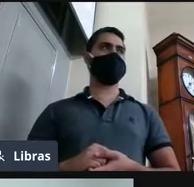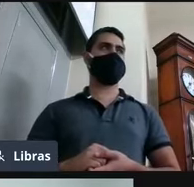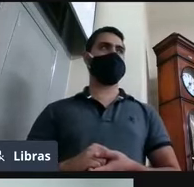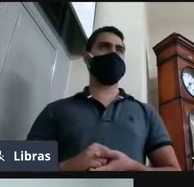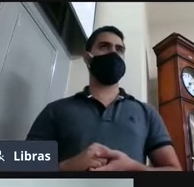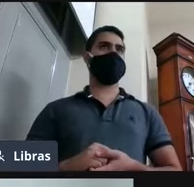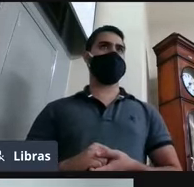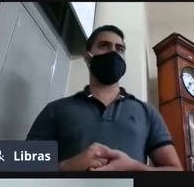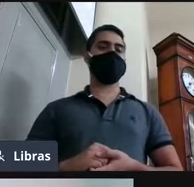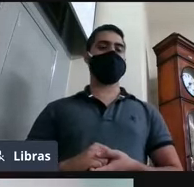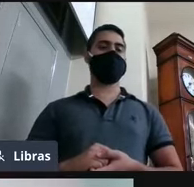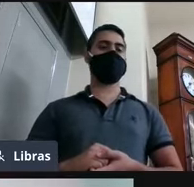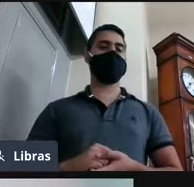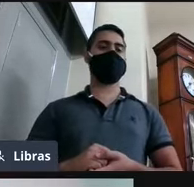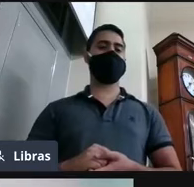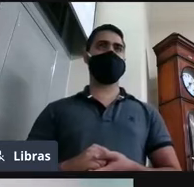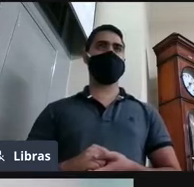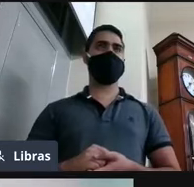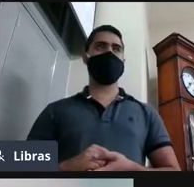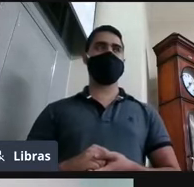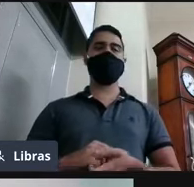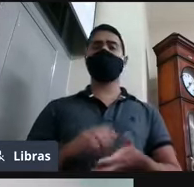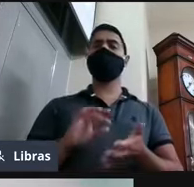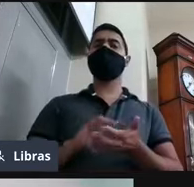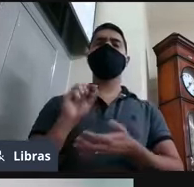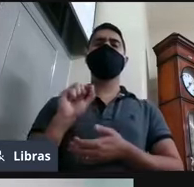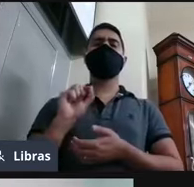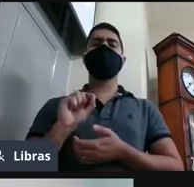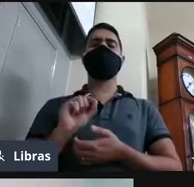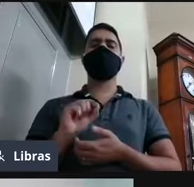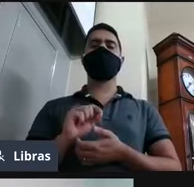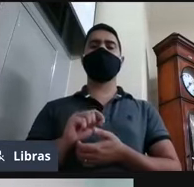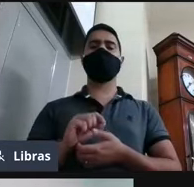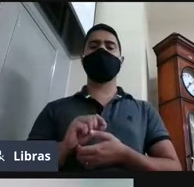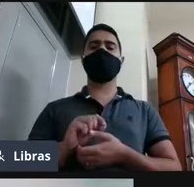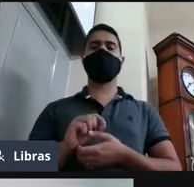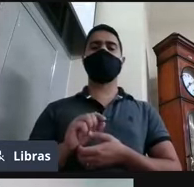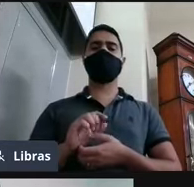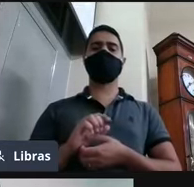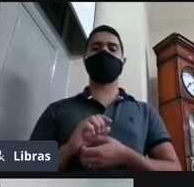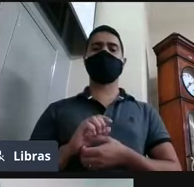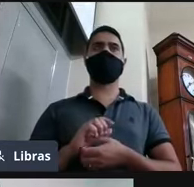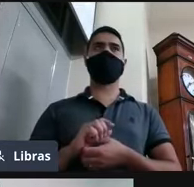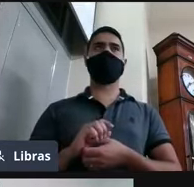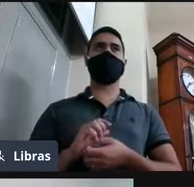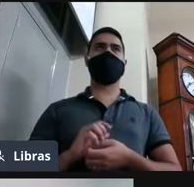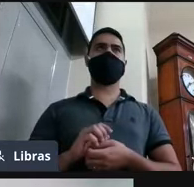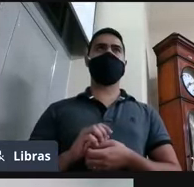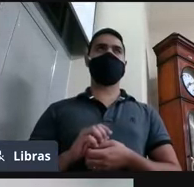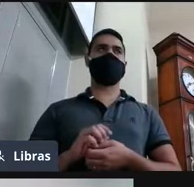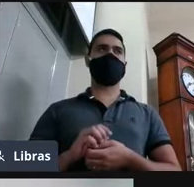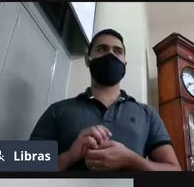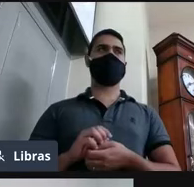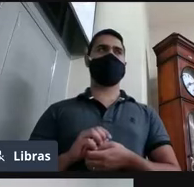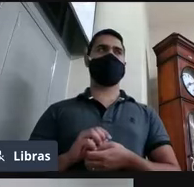Então, na verdade, primeiro ano, né, não houve tantas